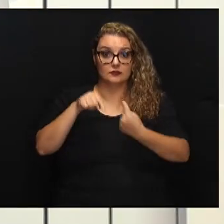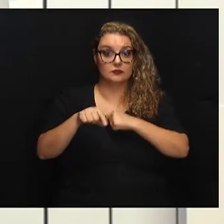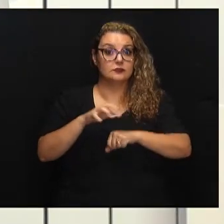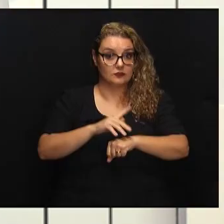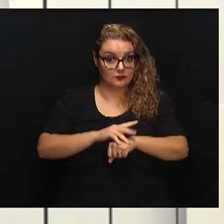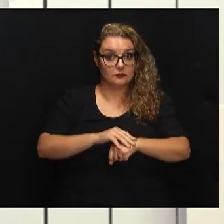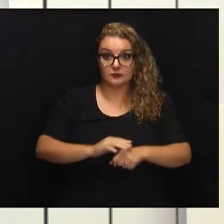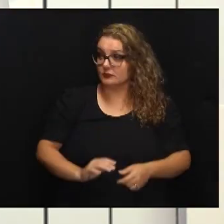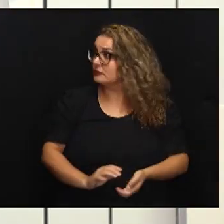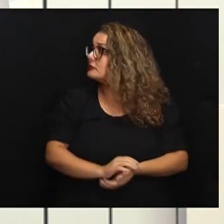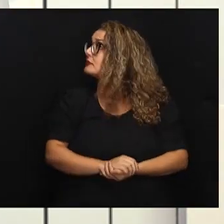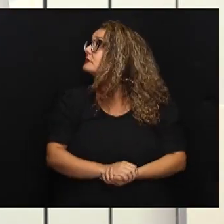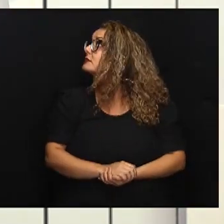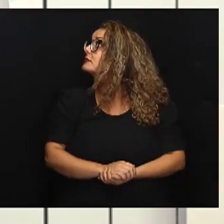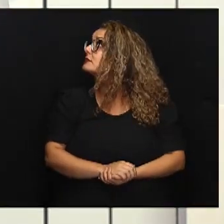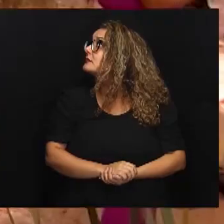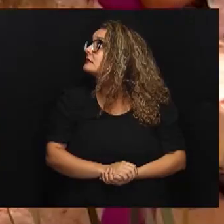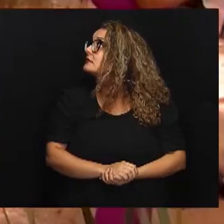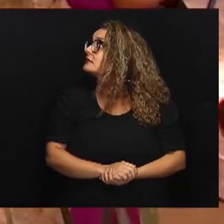doença.